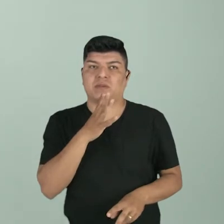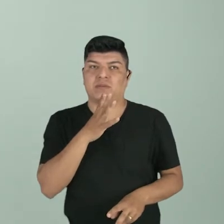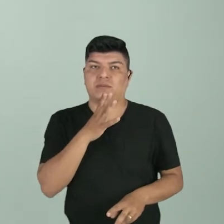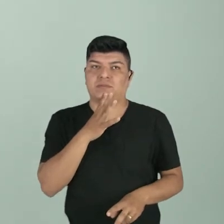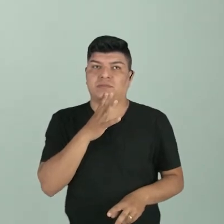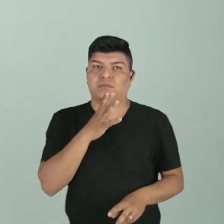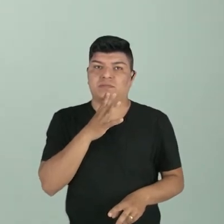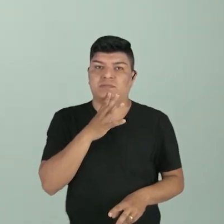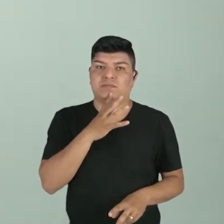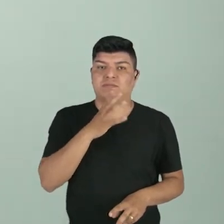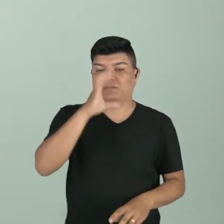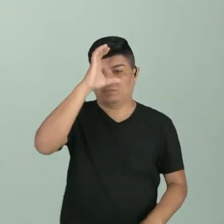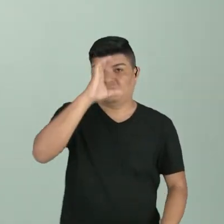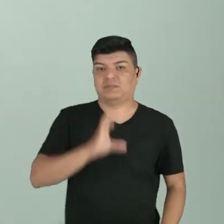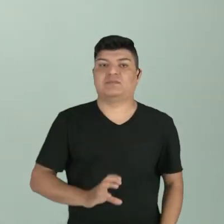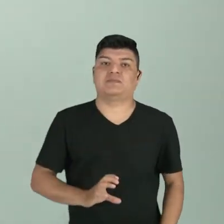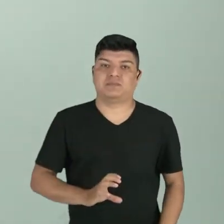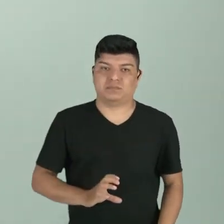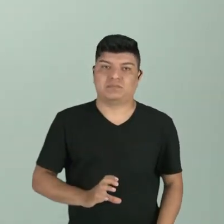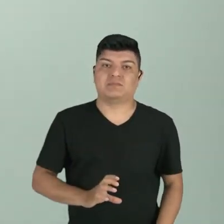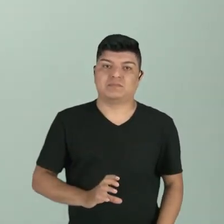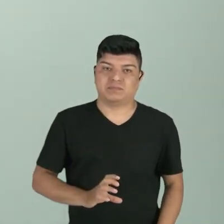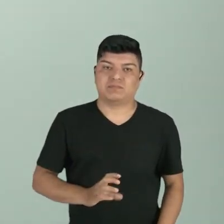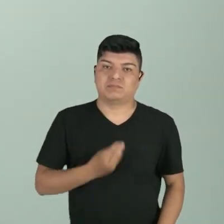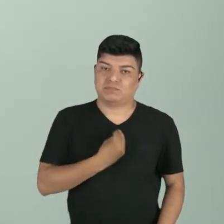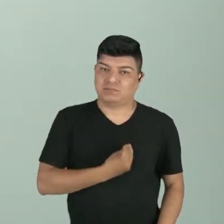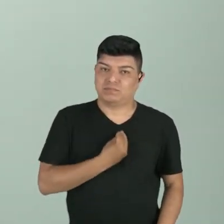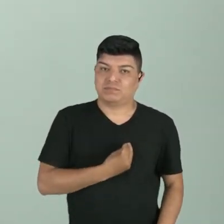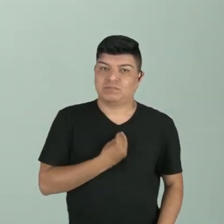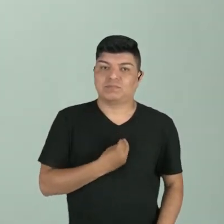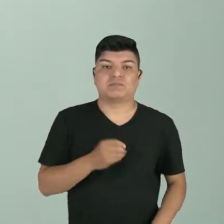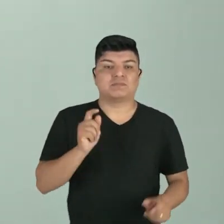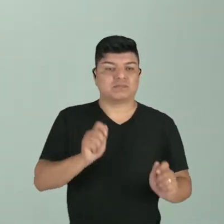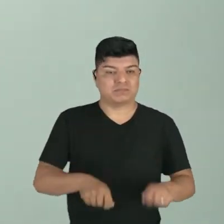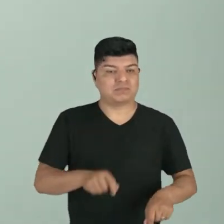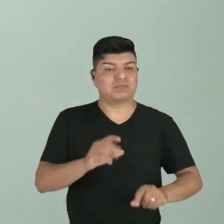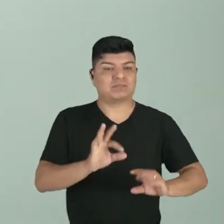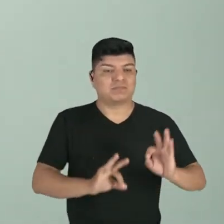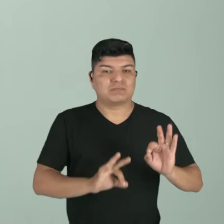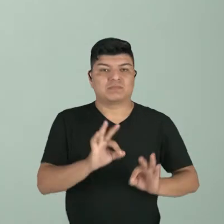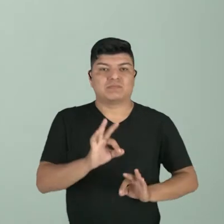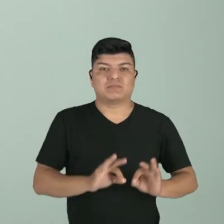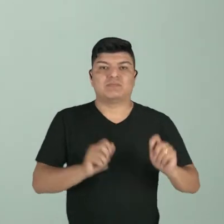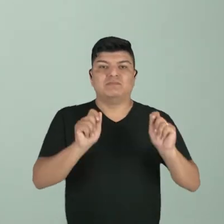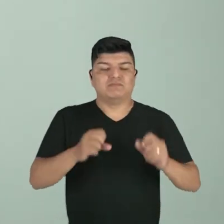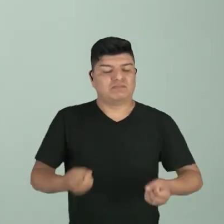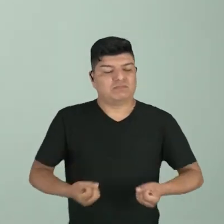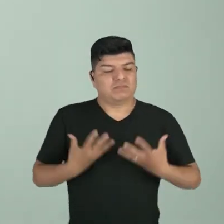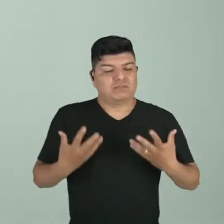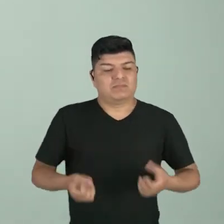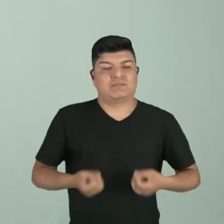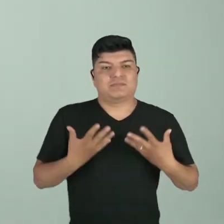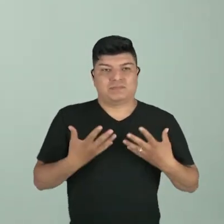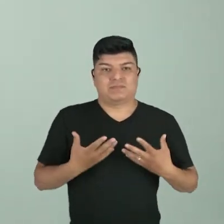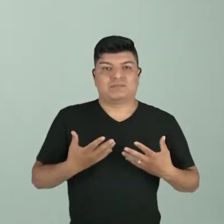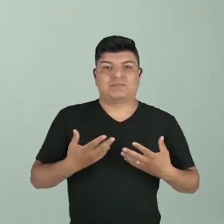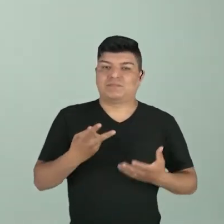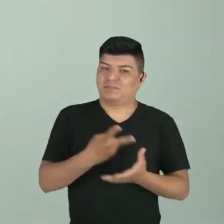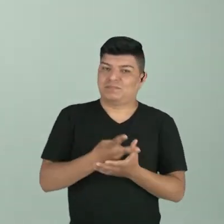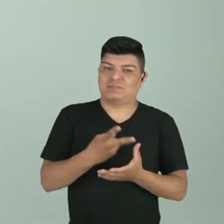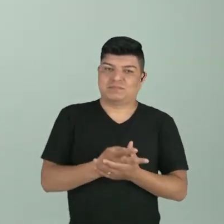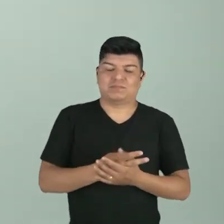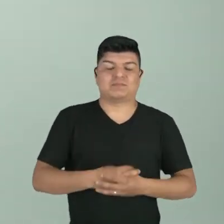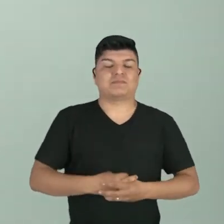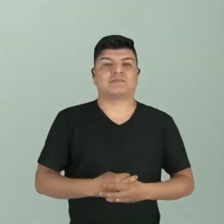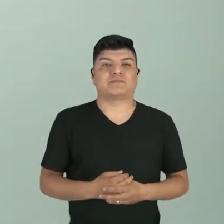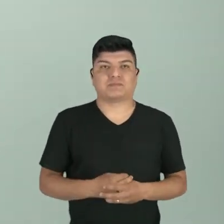como cidadãos atuantes, que podem se organizar, que podem se manifestar e assim